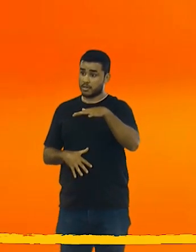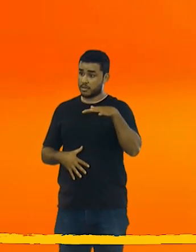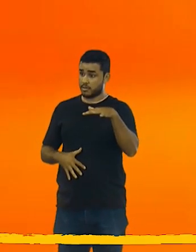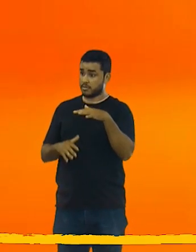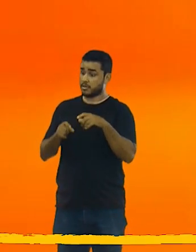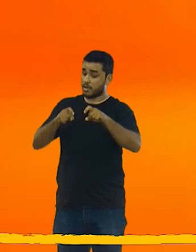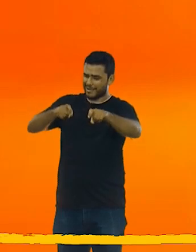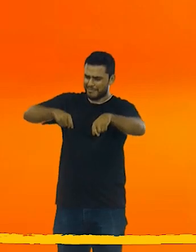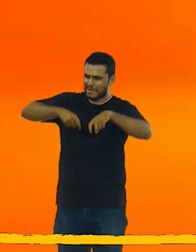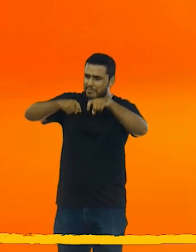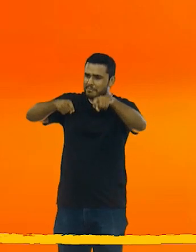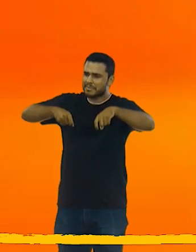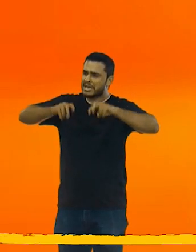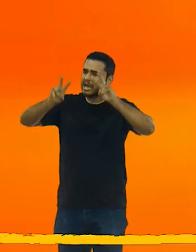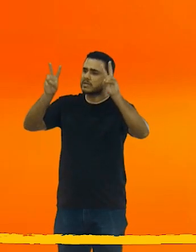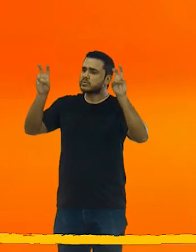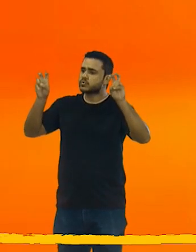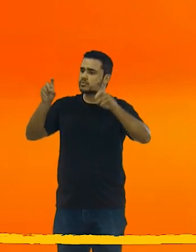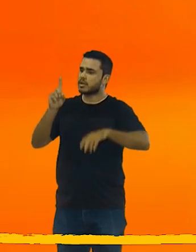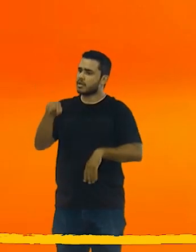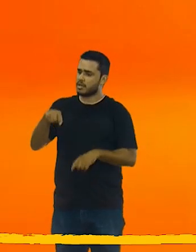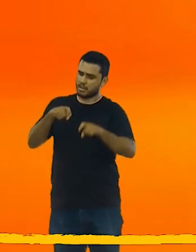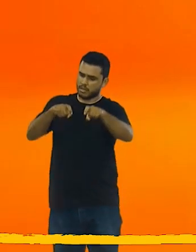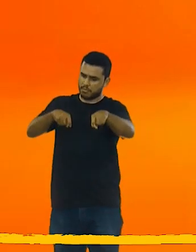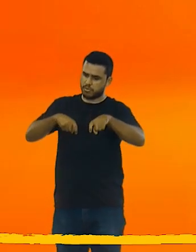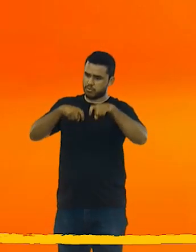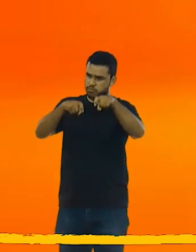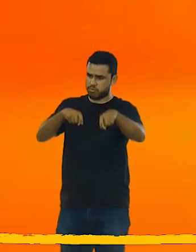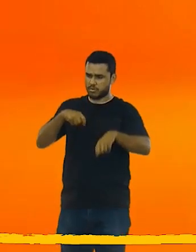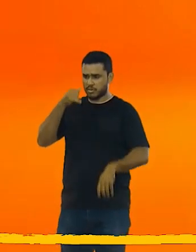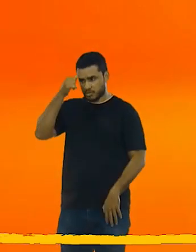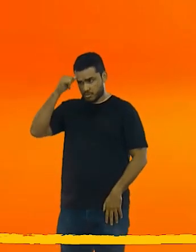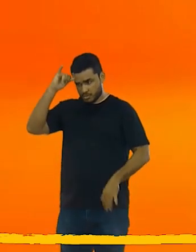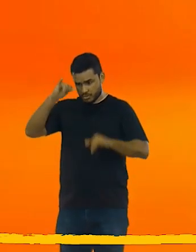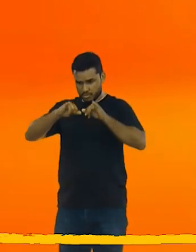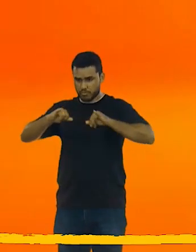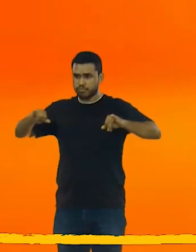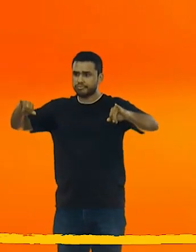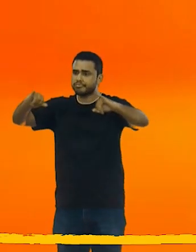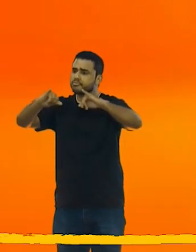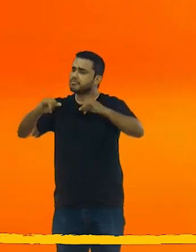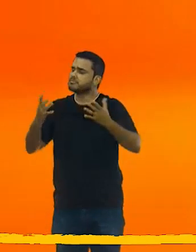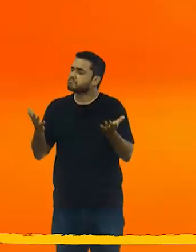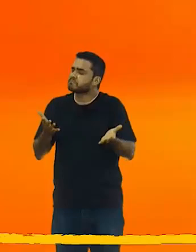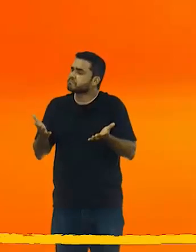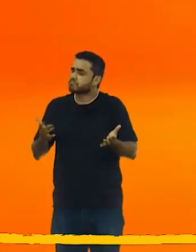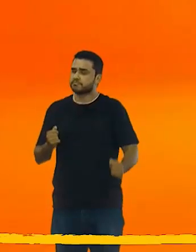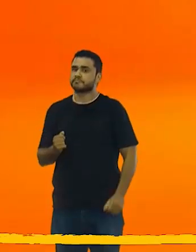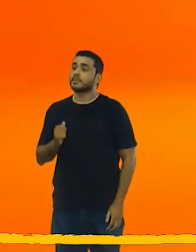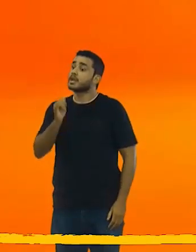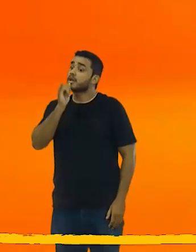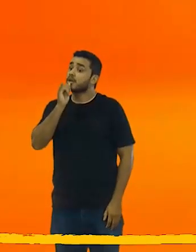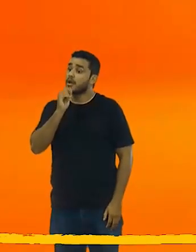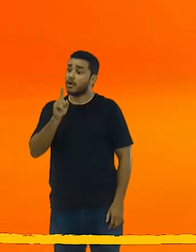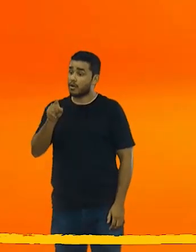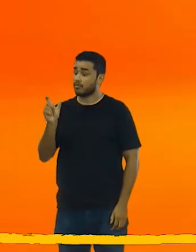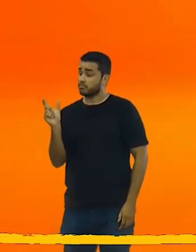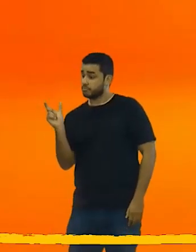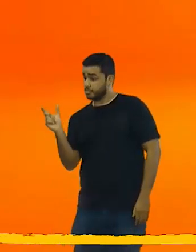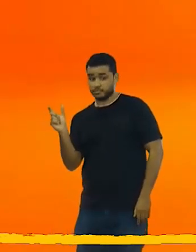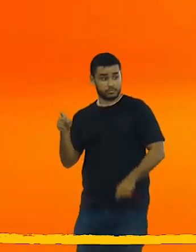prova de Enem. Então o primeiro conceito que eu sempre trabalho com vocês é, qual é a diferença, Fernandes, entre